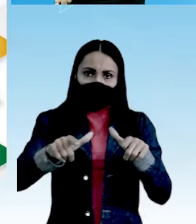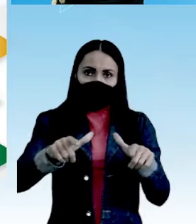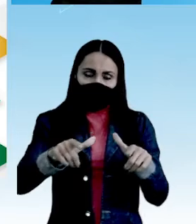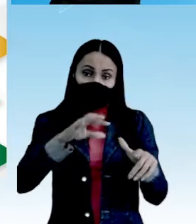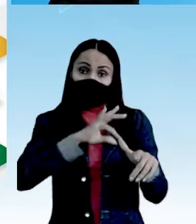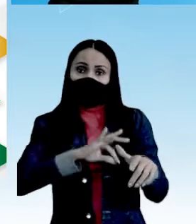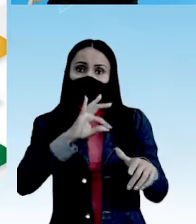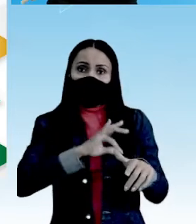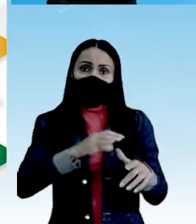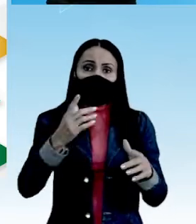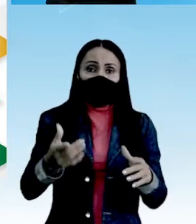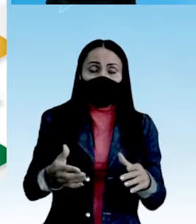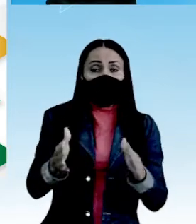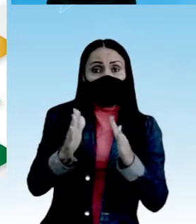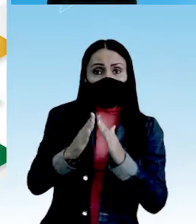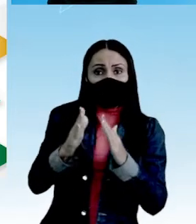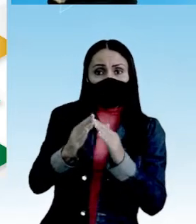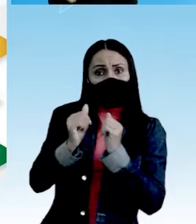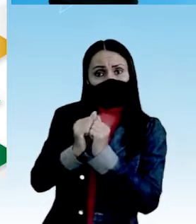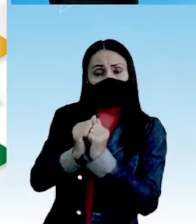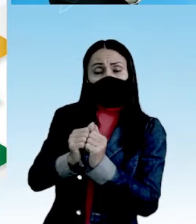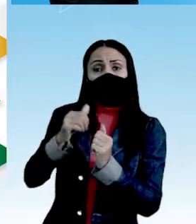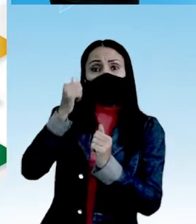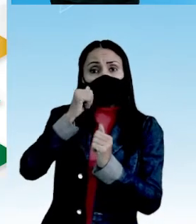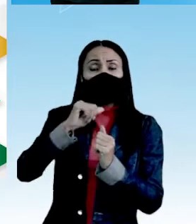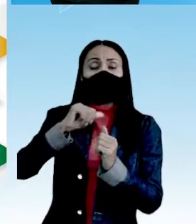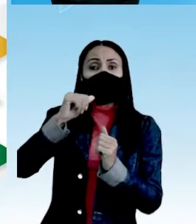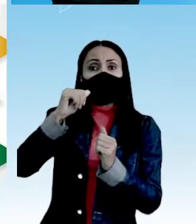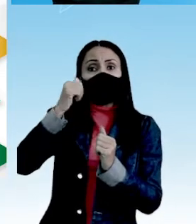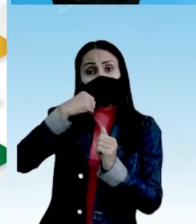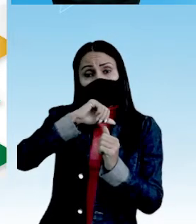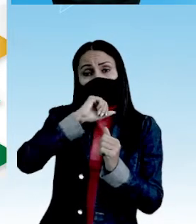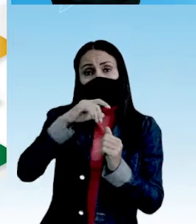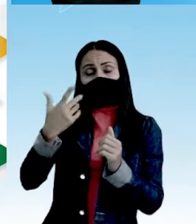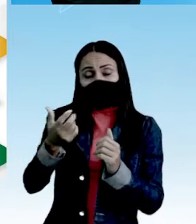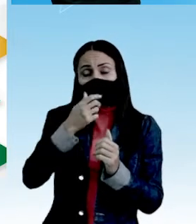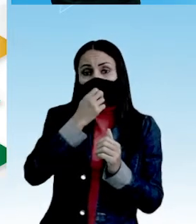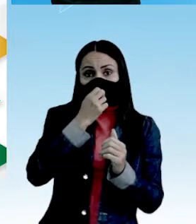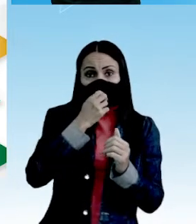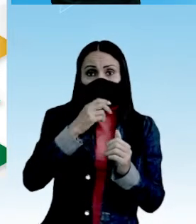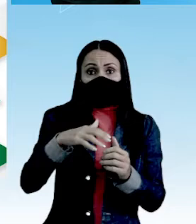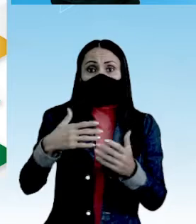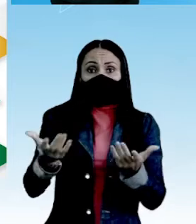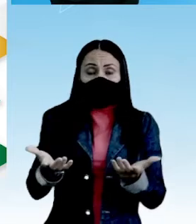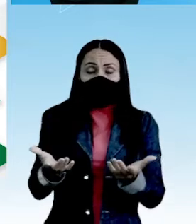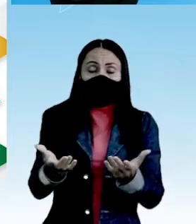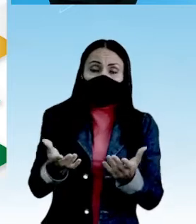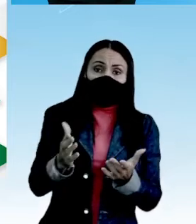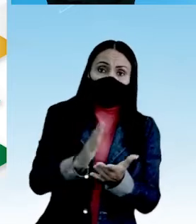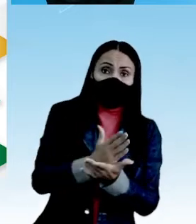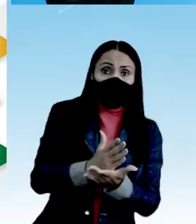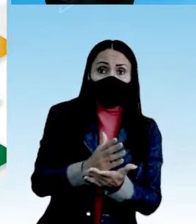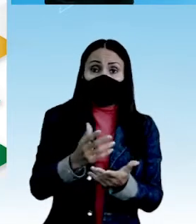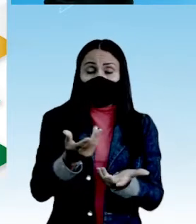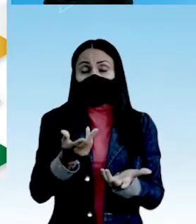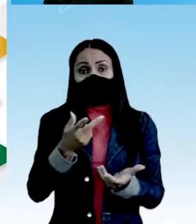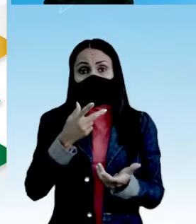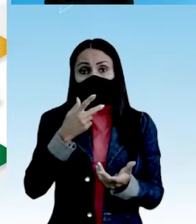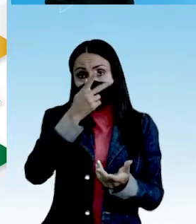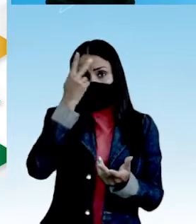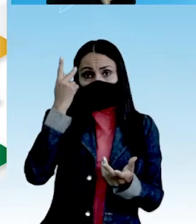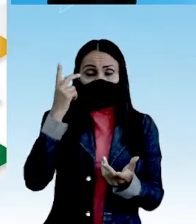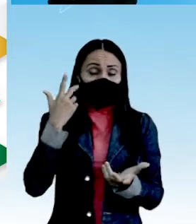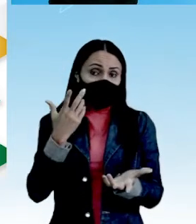mãe, né? Era só ela e a mãe. Dizem, né, que até a mãe morava num prostíbulo, né? Dizem que a mãe era prostituta. Eu não